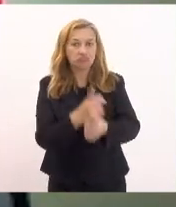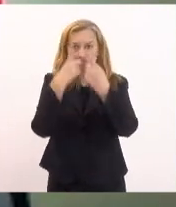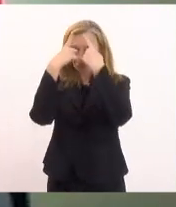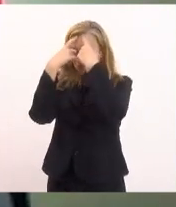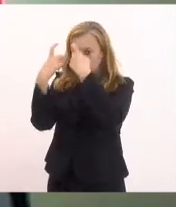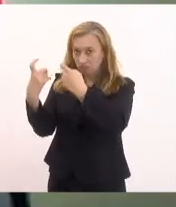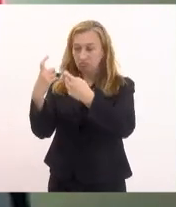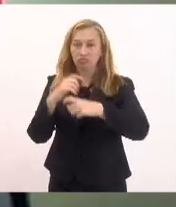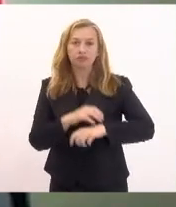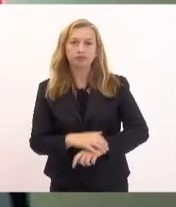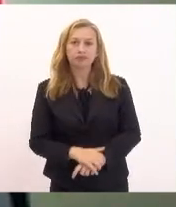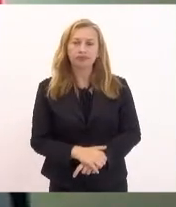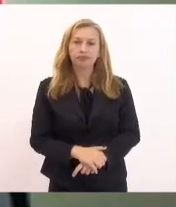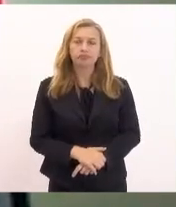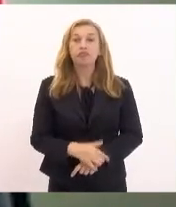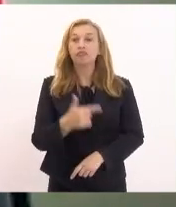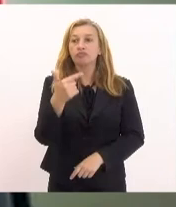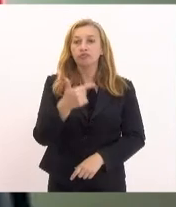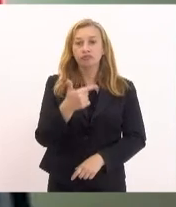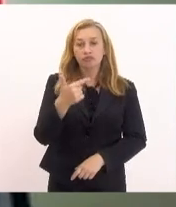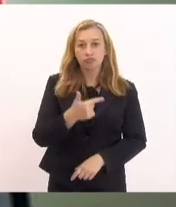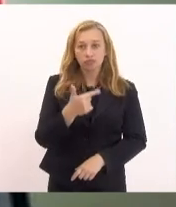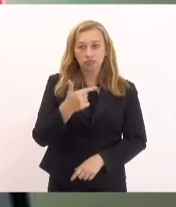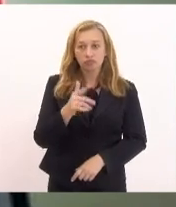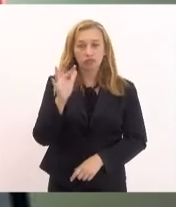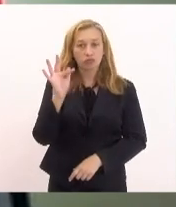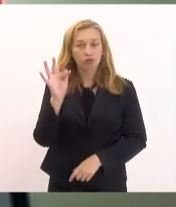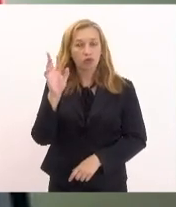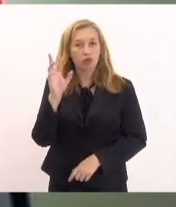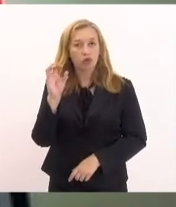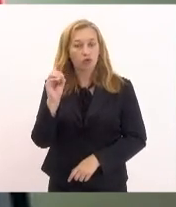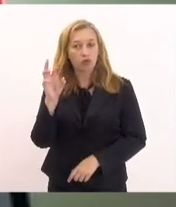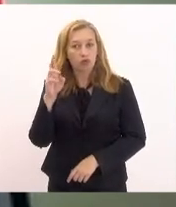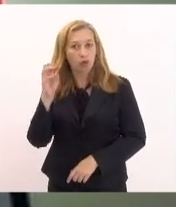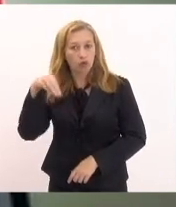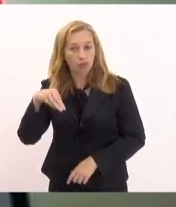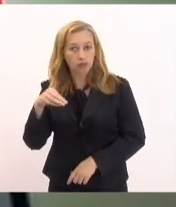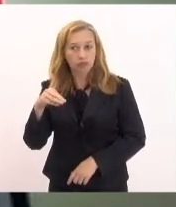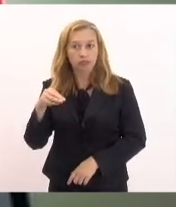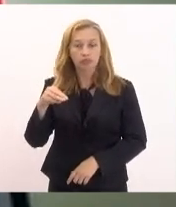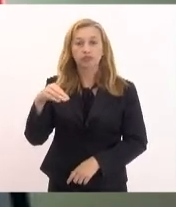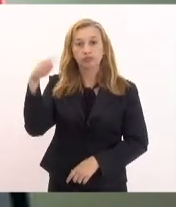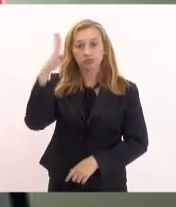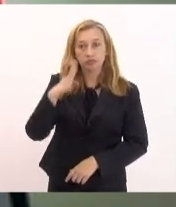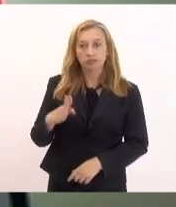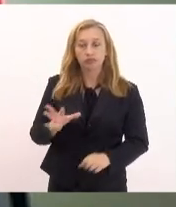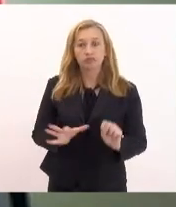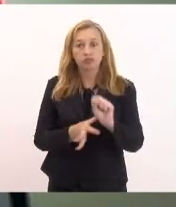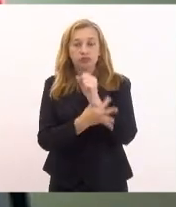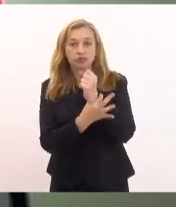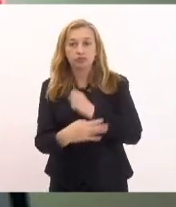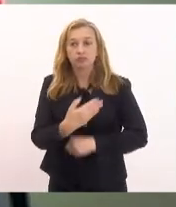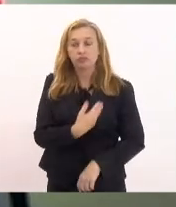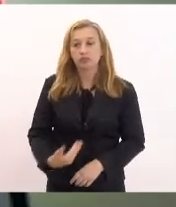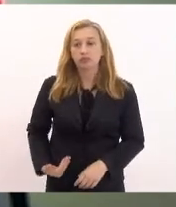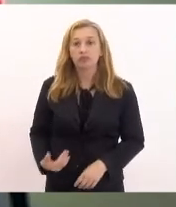violência. Ainda, segundo o Fórum Brasileiro de Segurança Pública, em